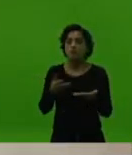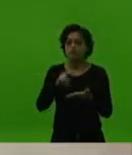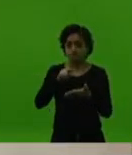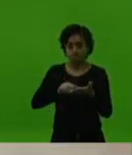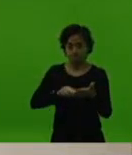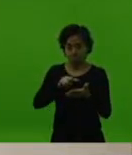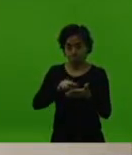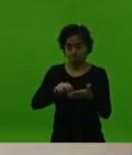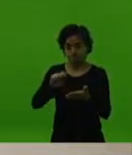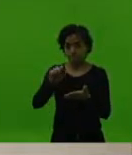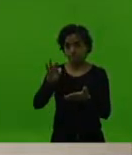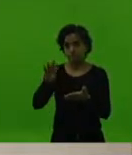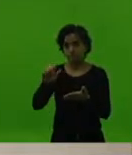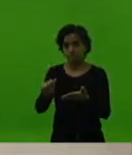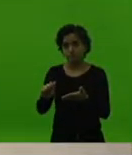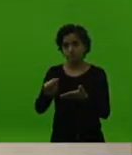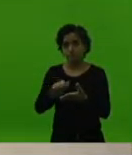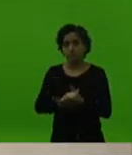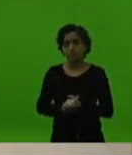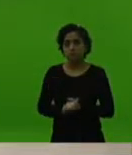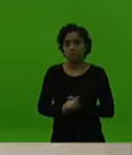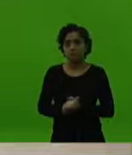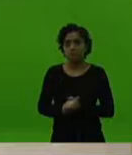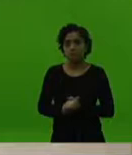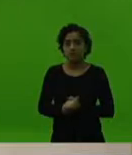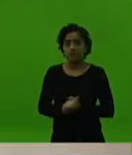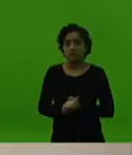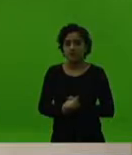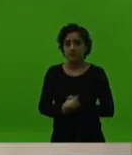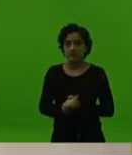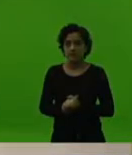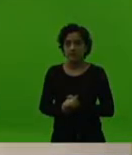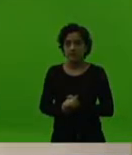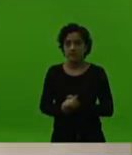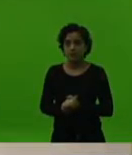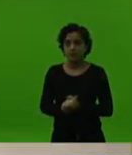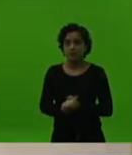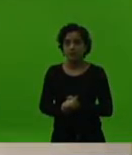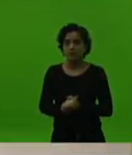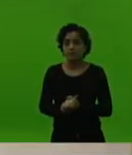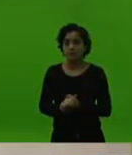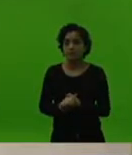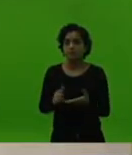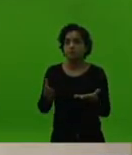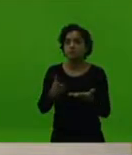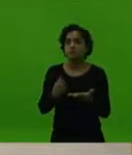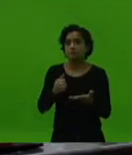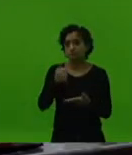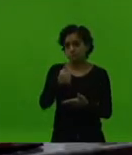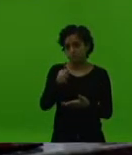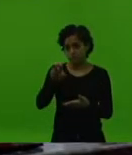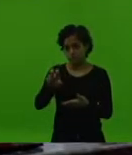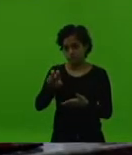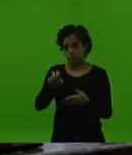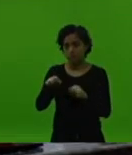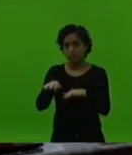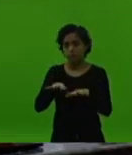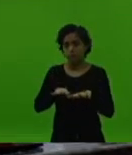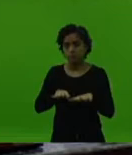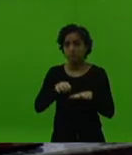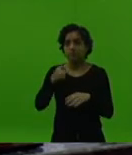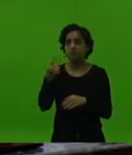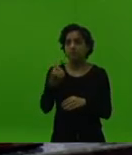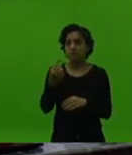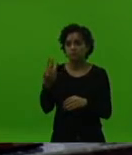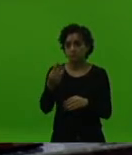da ata das últimas sessões o ato defe 115ª sessão ordinária da